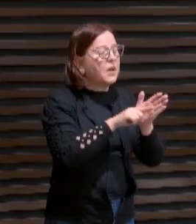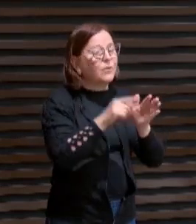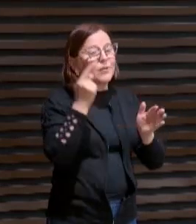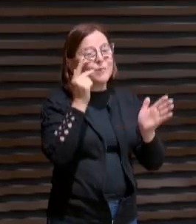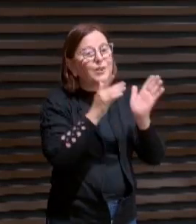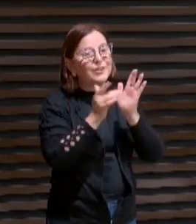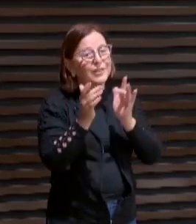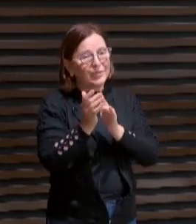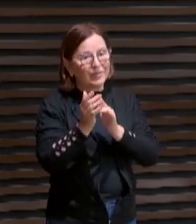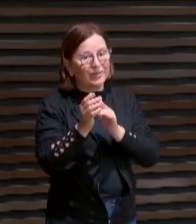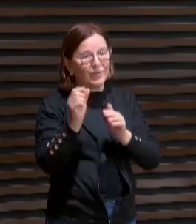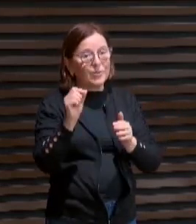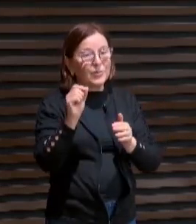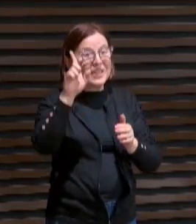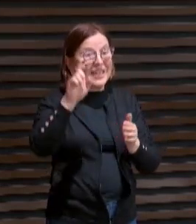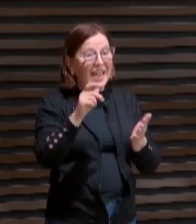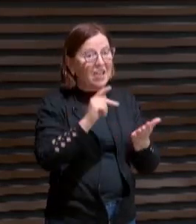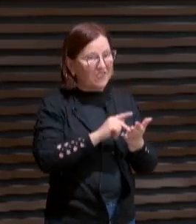Jesus o que é a verdade.